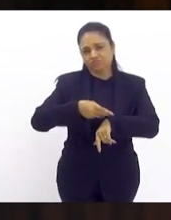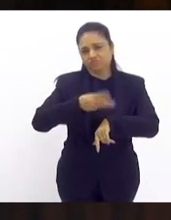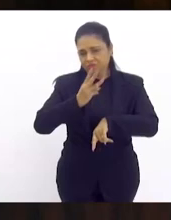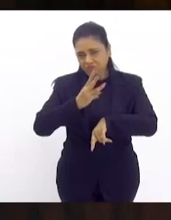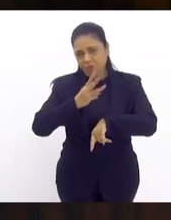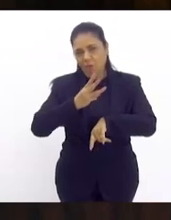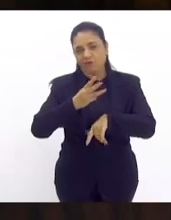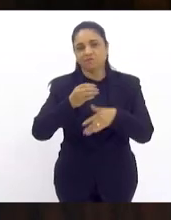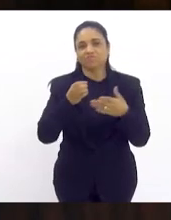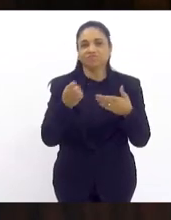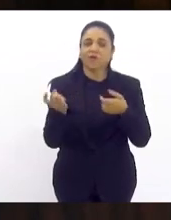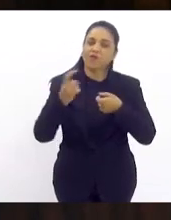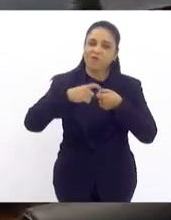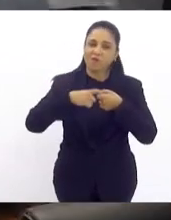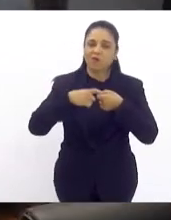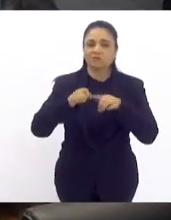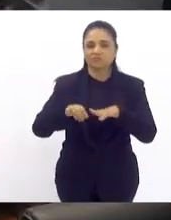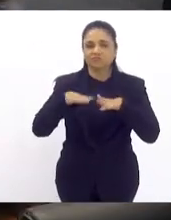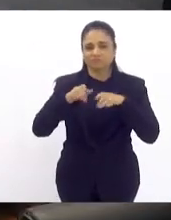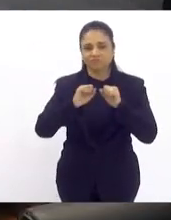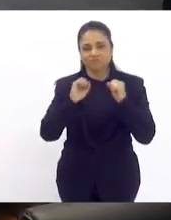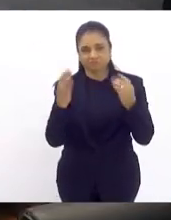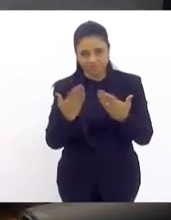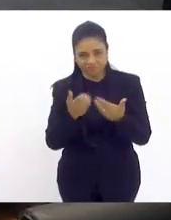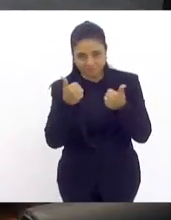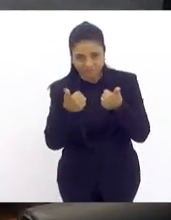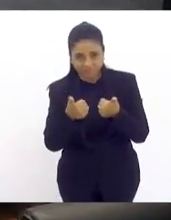dia está suspensa a sessão